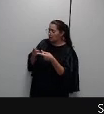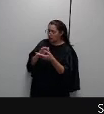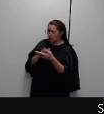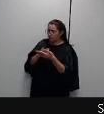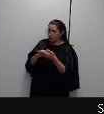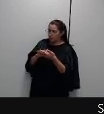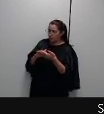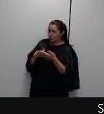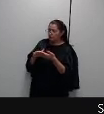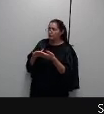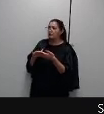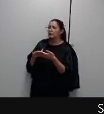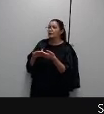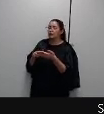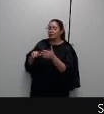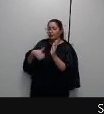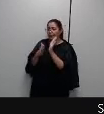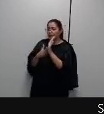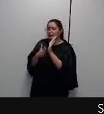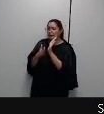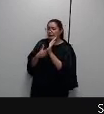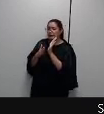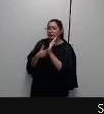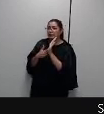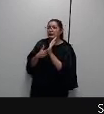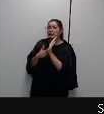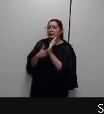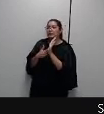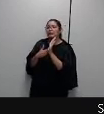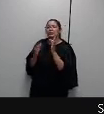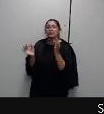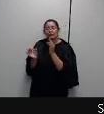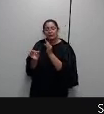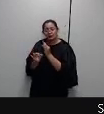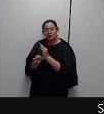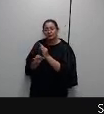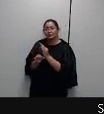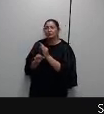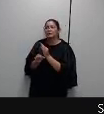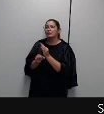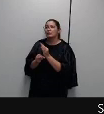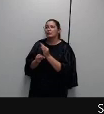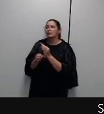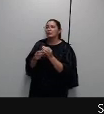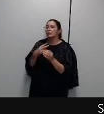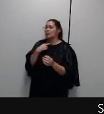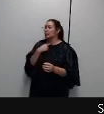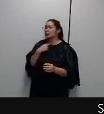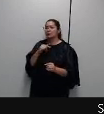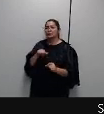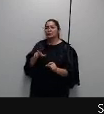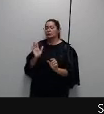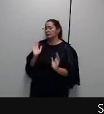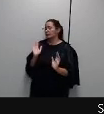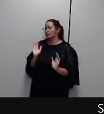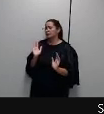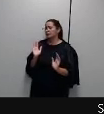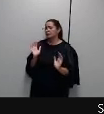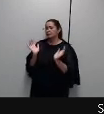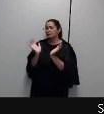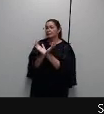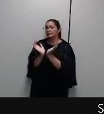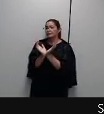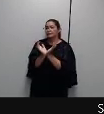parecido com as provas impugnar isso entendo que essa tema não pode ser essa cor isso também entendo que não só uma